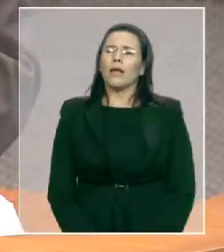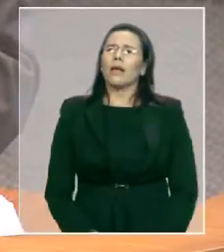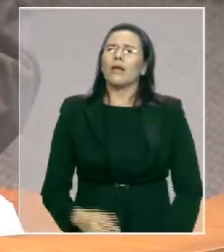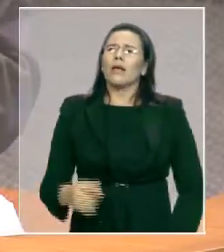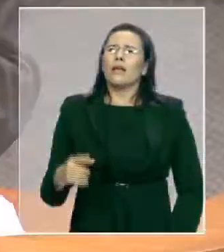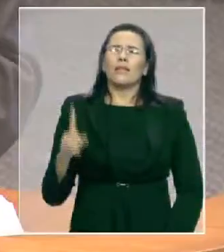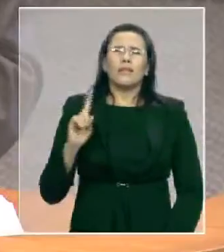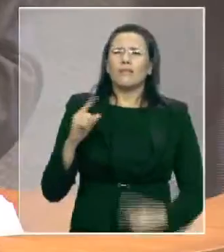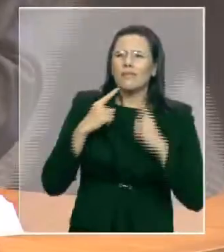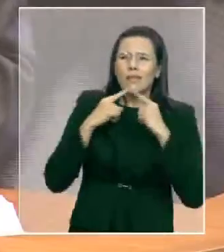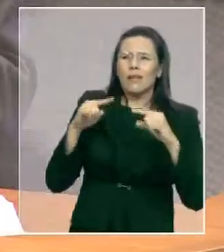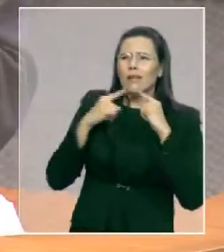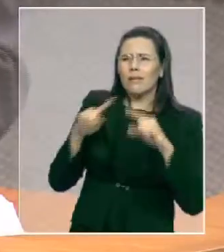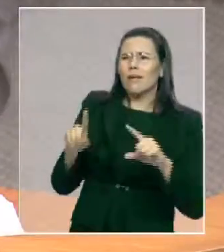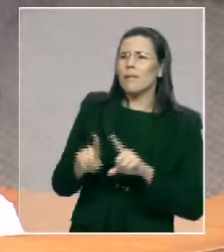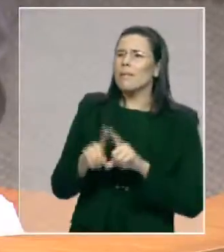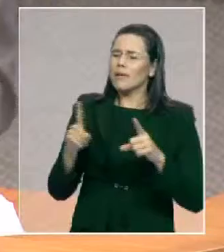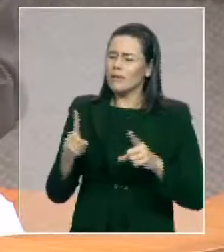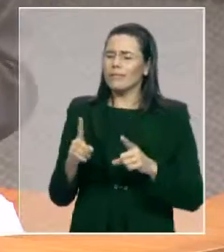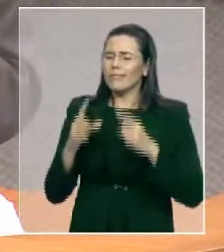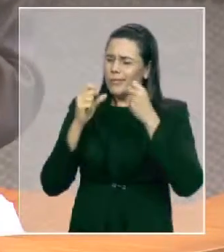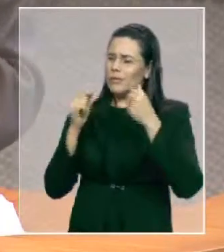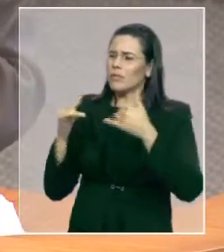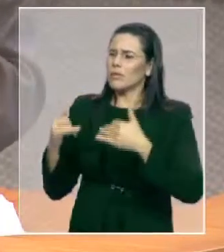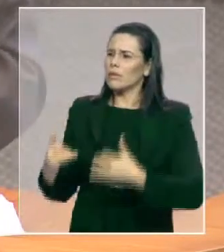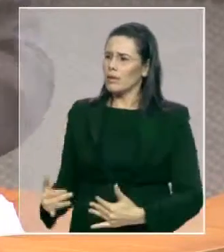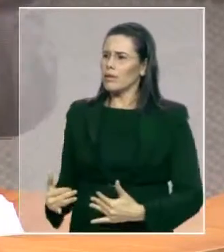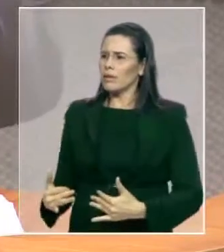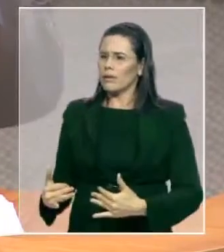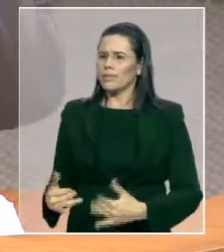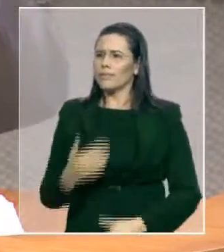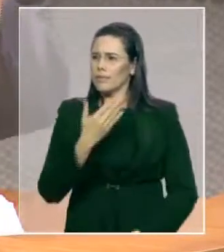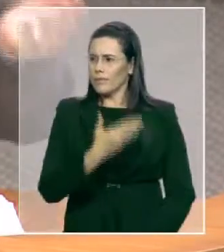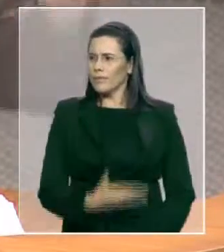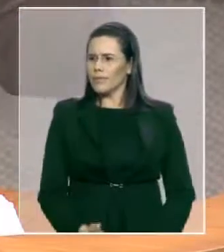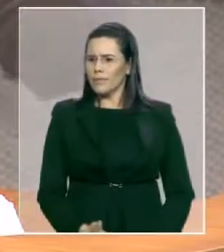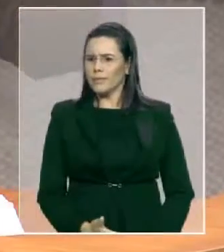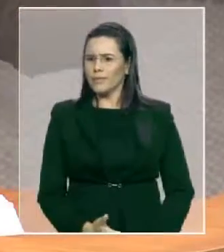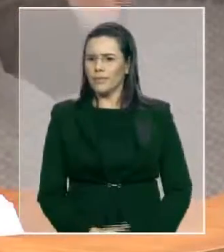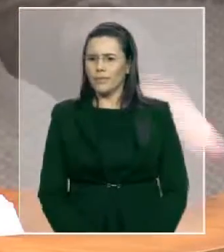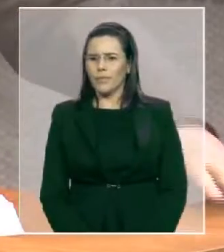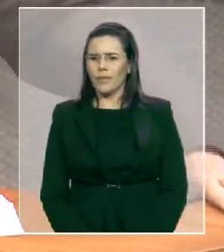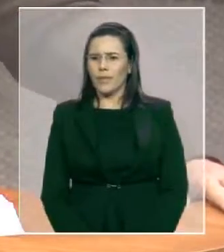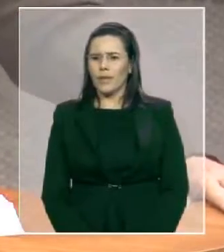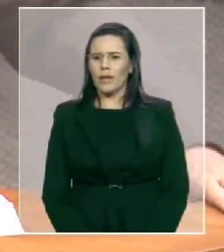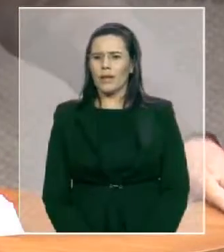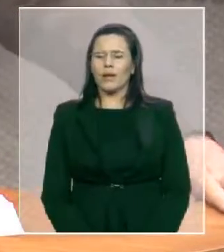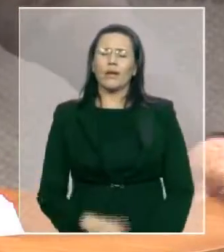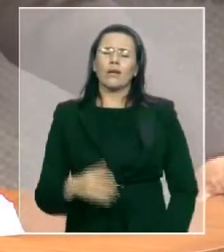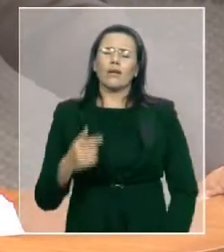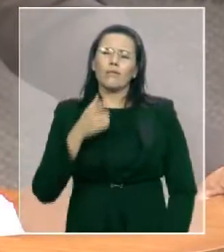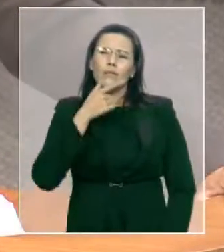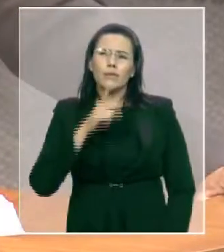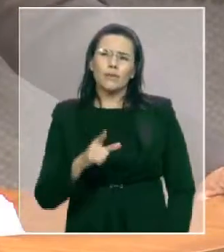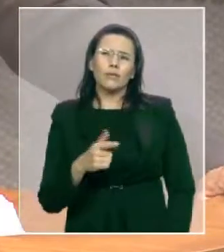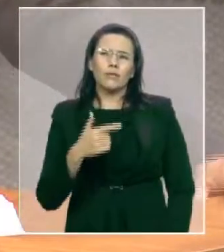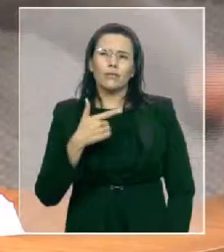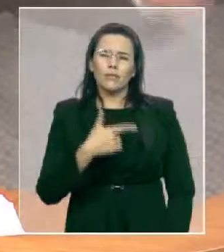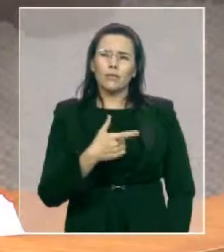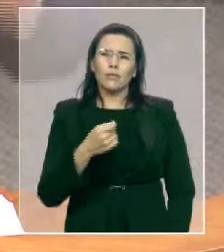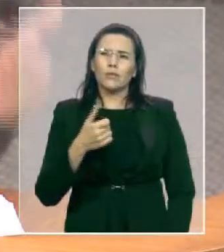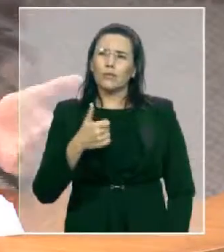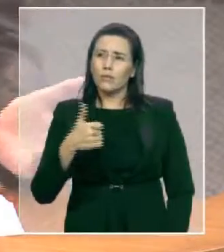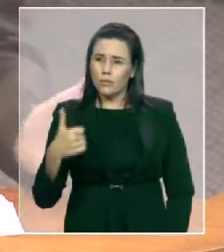vezes. Mas o soldado Leite, ele fez um movimento em 2011, no governo passado. Não foi agora. Porque